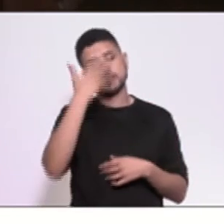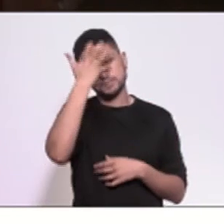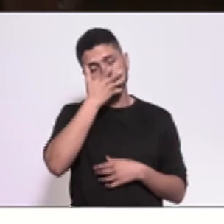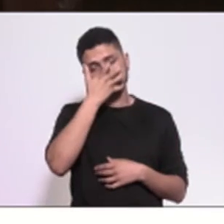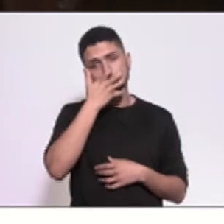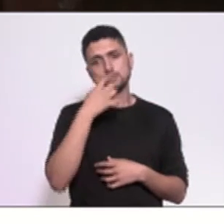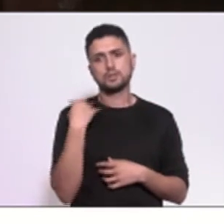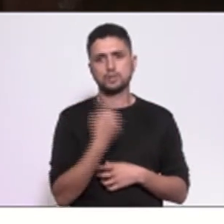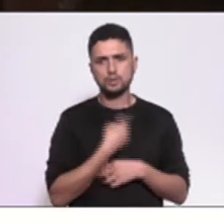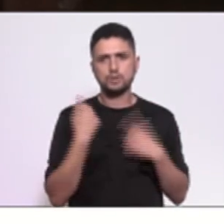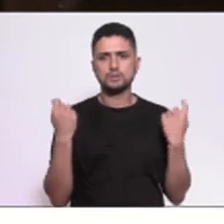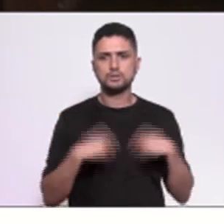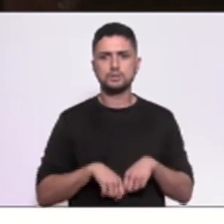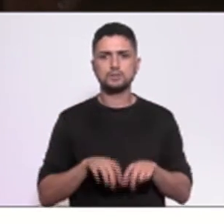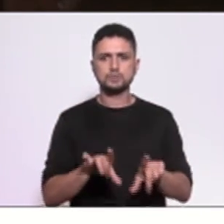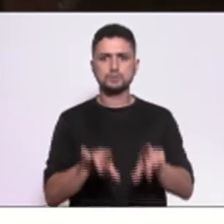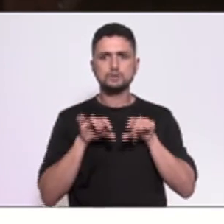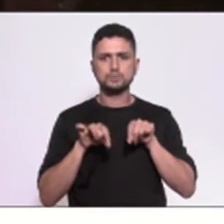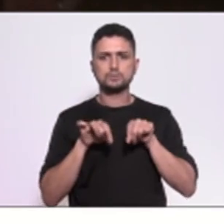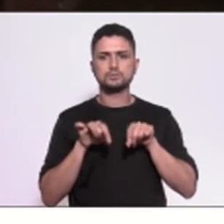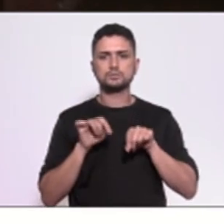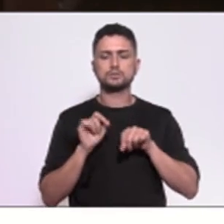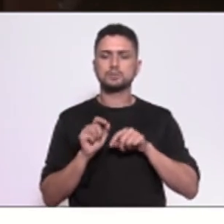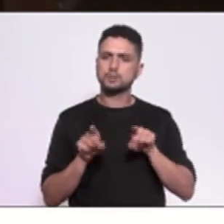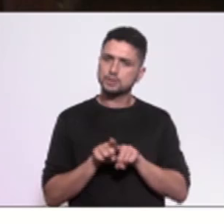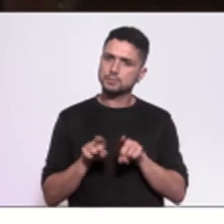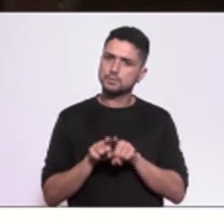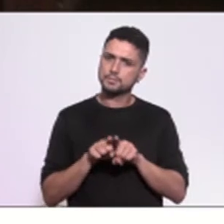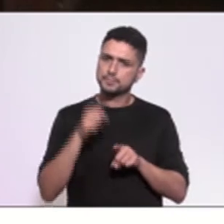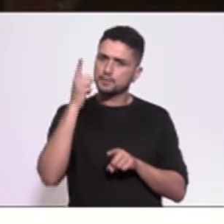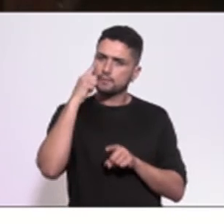nós possamos decidir e caminhar com o